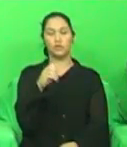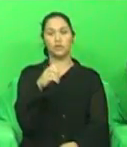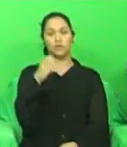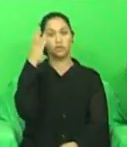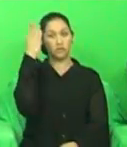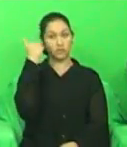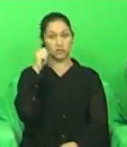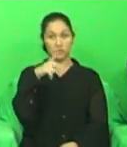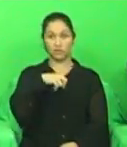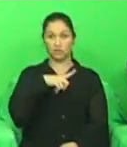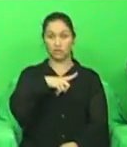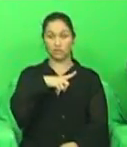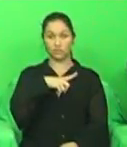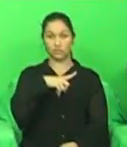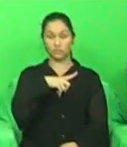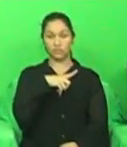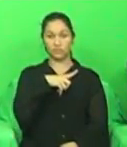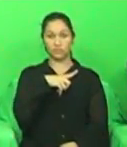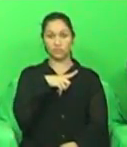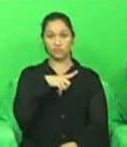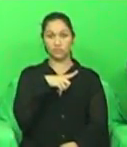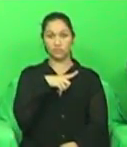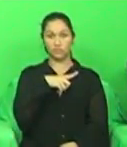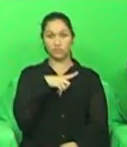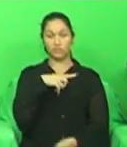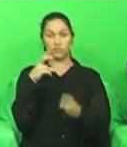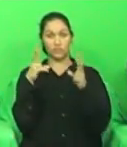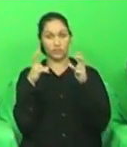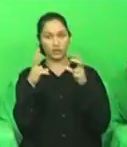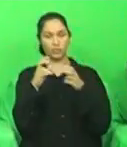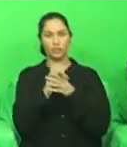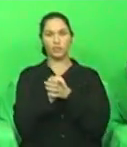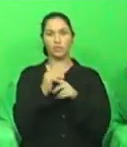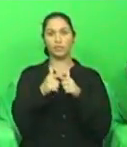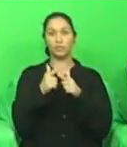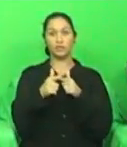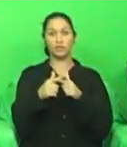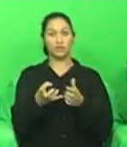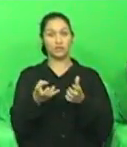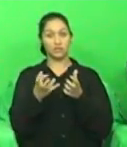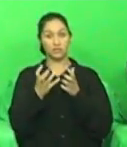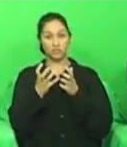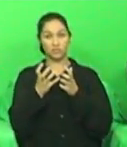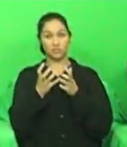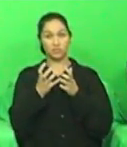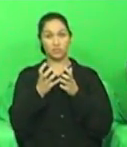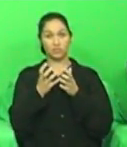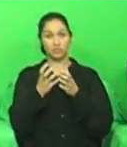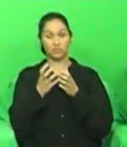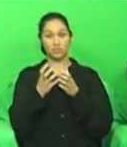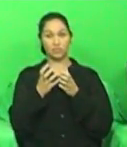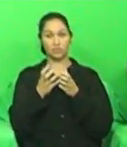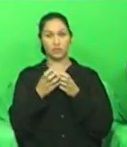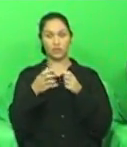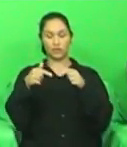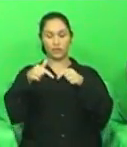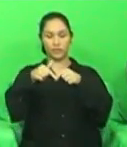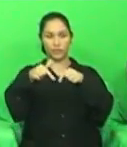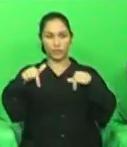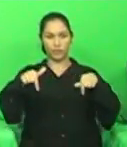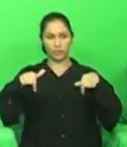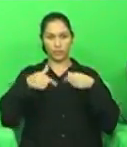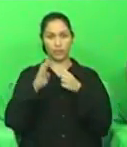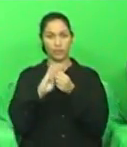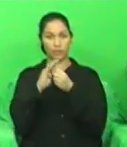eles queriam avançar para cima do bairro pinheiro no bairro verdinho só que o bairro verdinho não estava presente na audiência pública aí o que vai